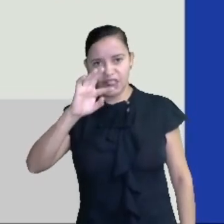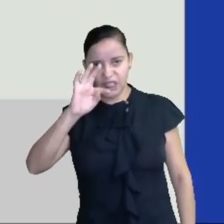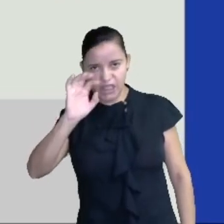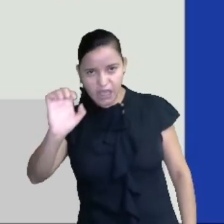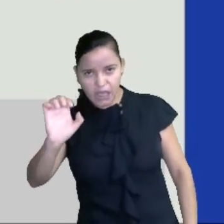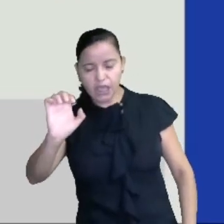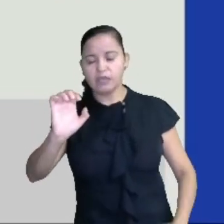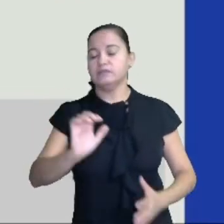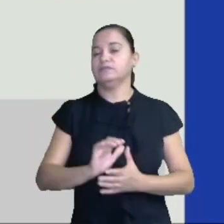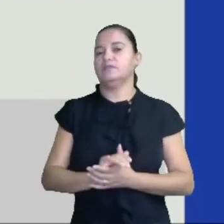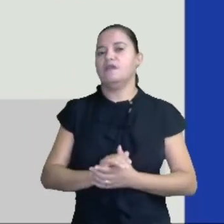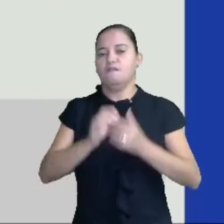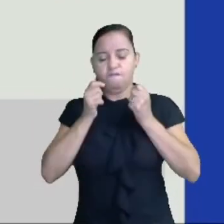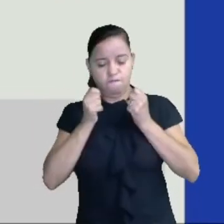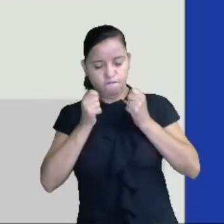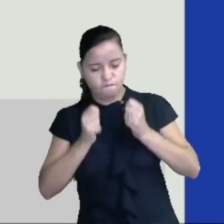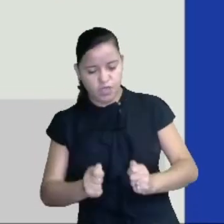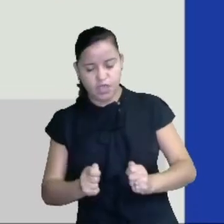Firmemente também,